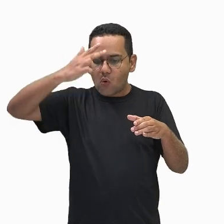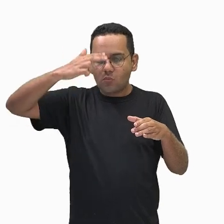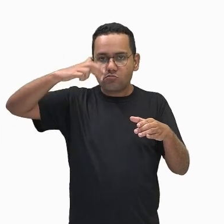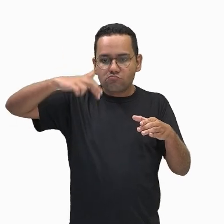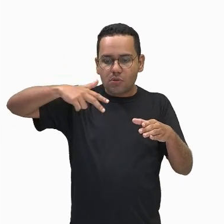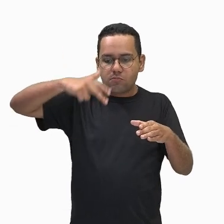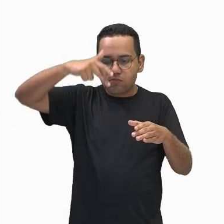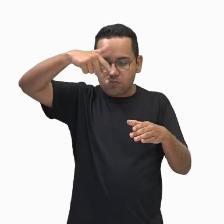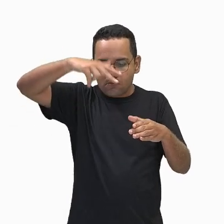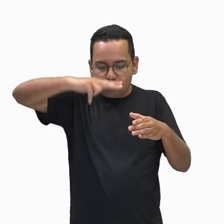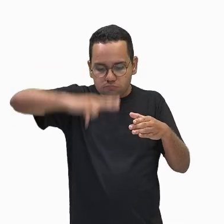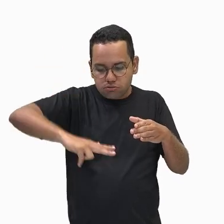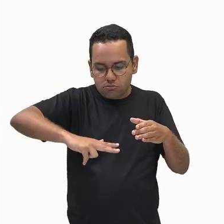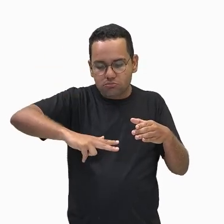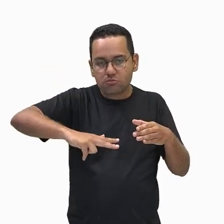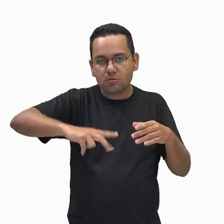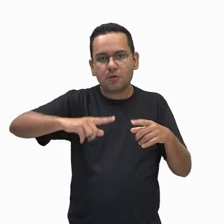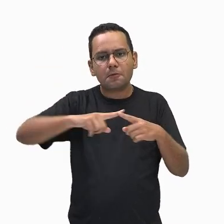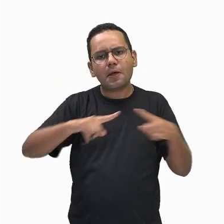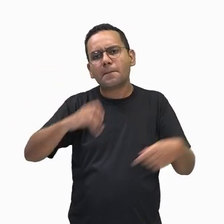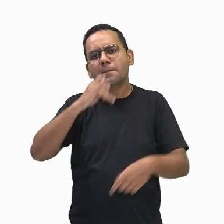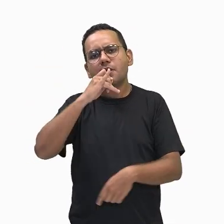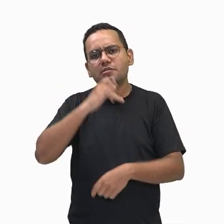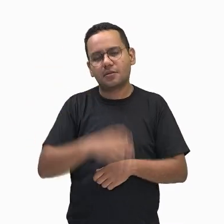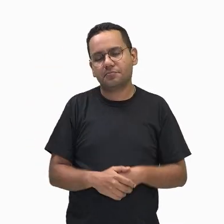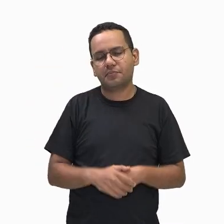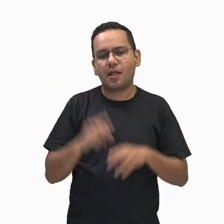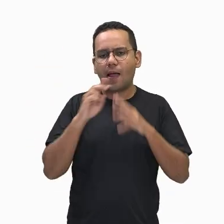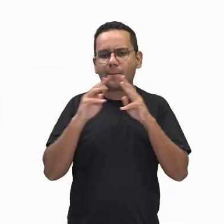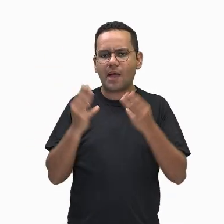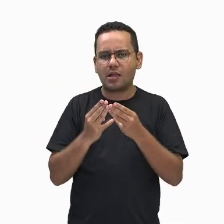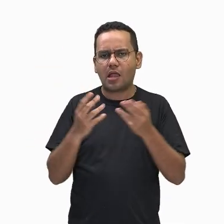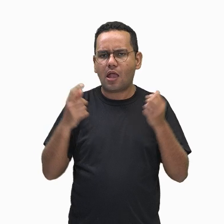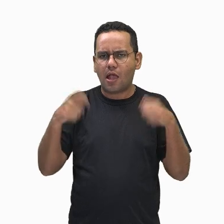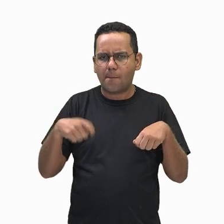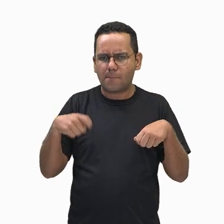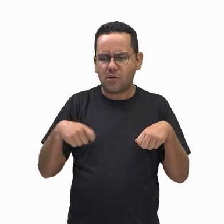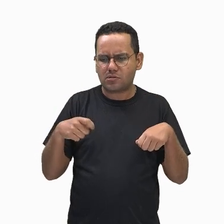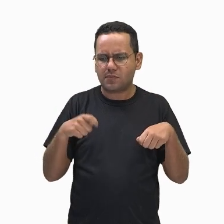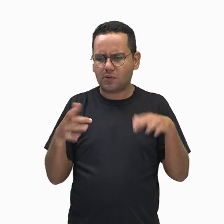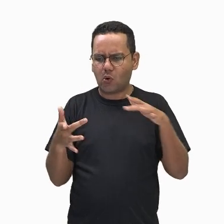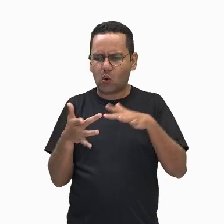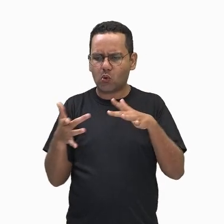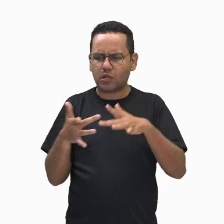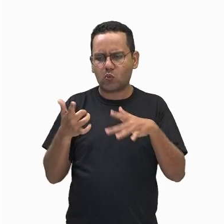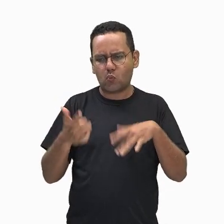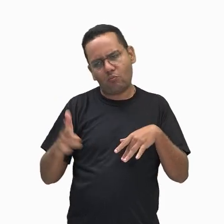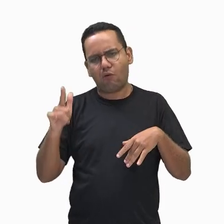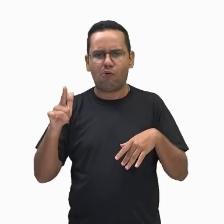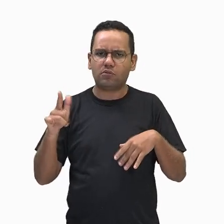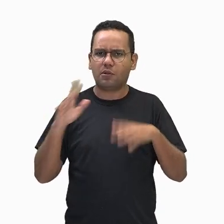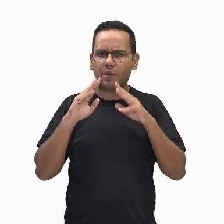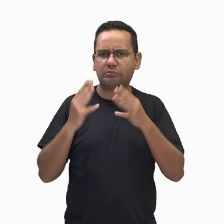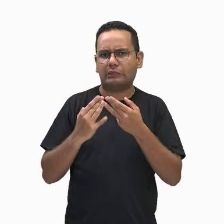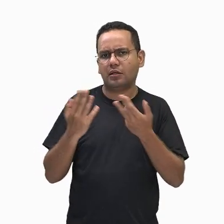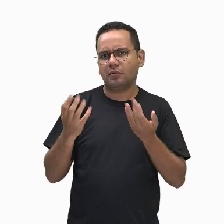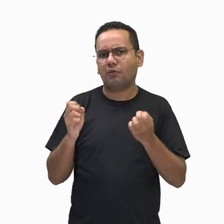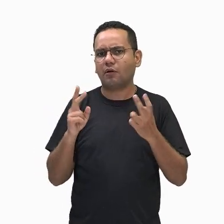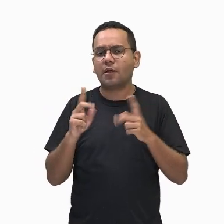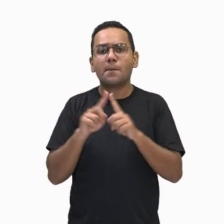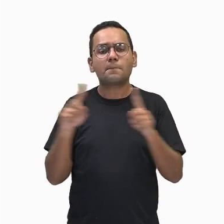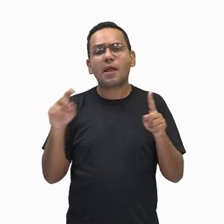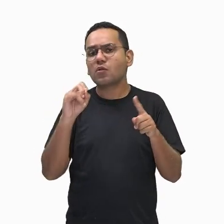ela é impenetrável, né? Não dá para um corpo ocupar o mesmo espaço do outro. O que iria acontecer, professor Vinícius, é que a água